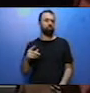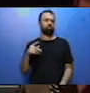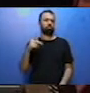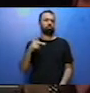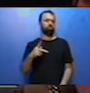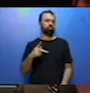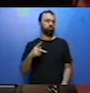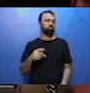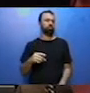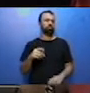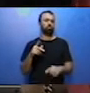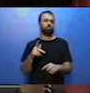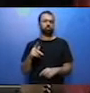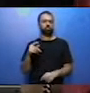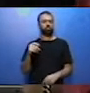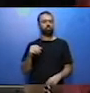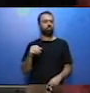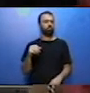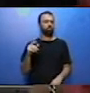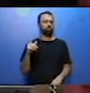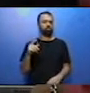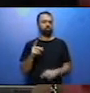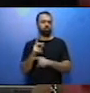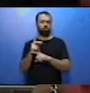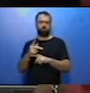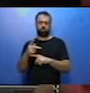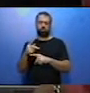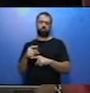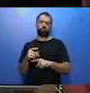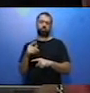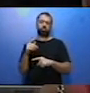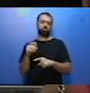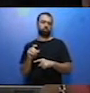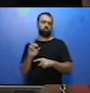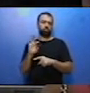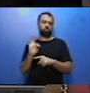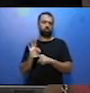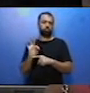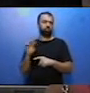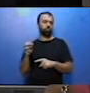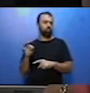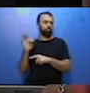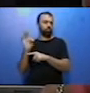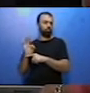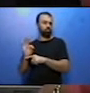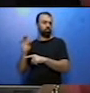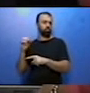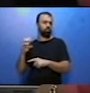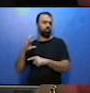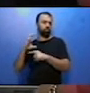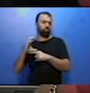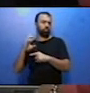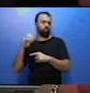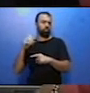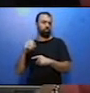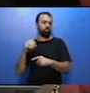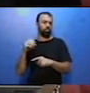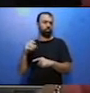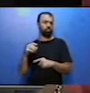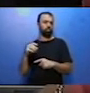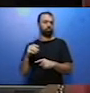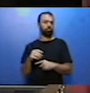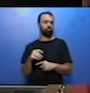potássio ferro cálcio magnésio flúor zinco fósforo